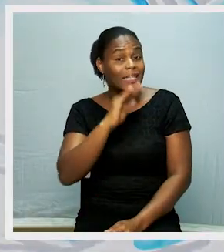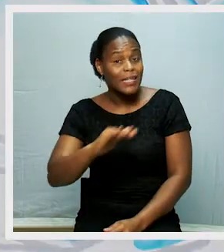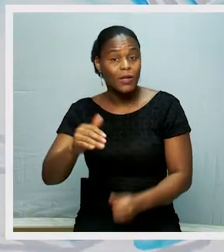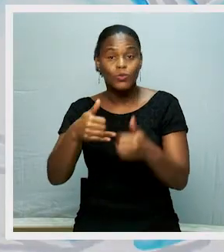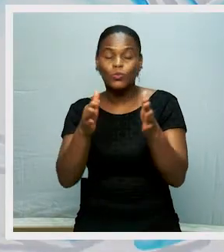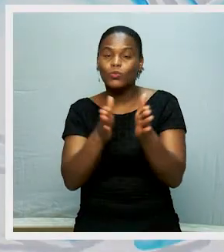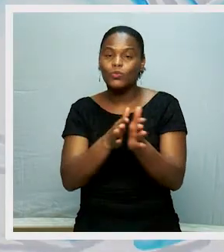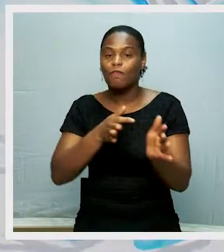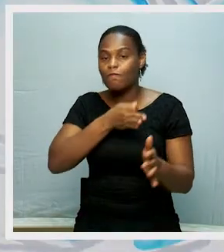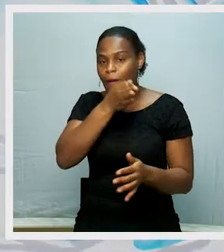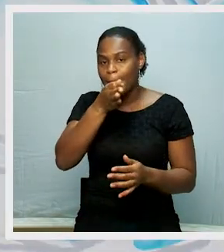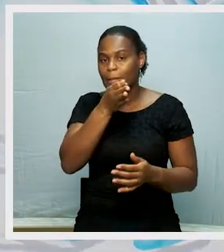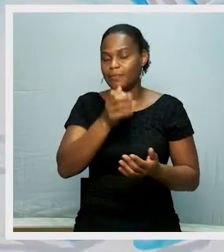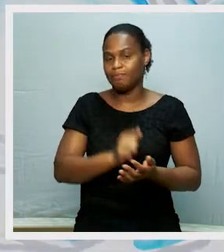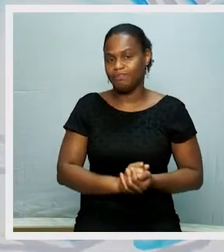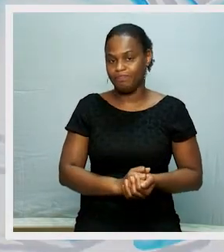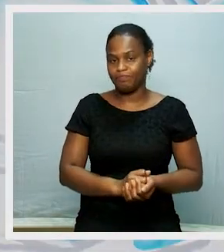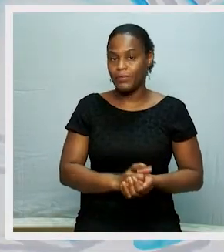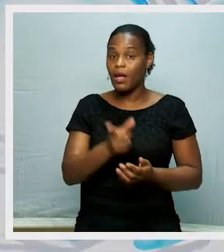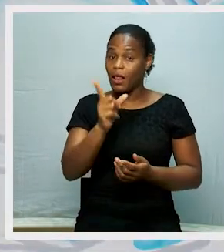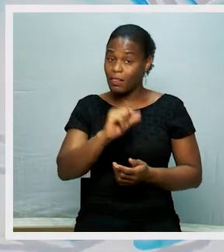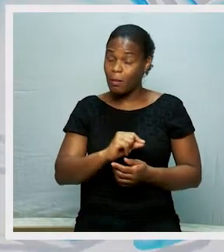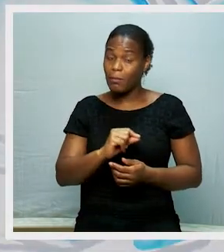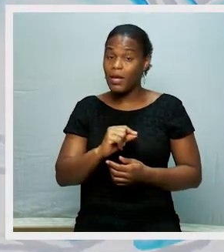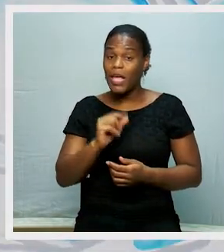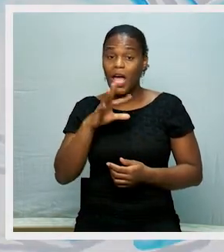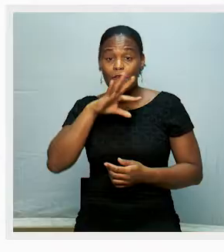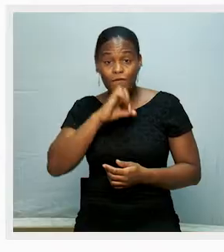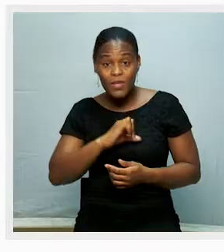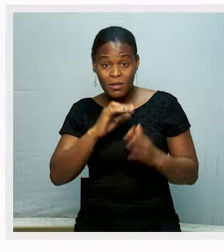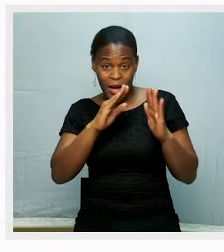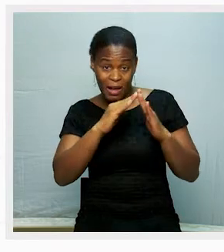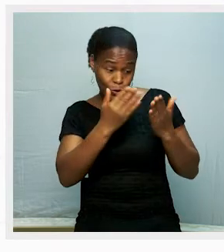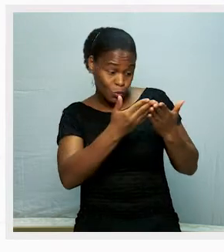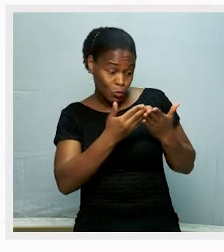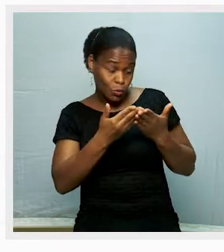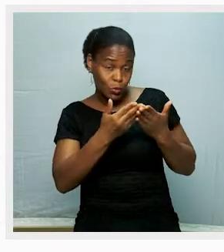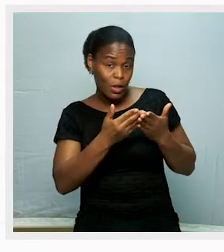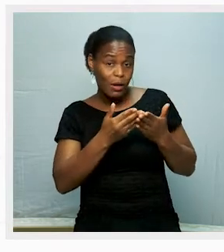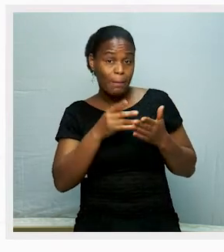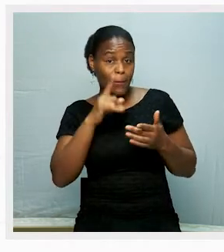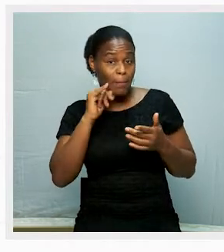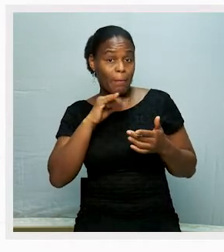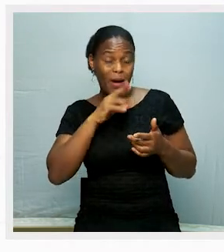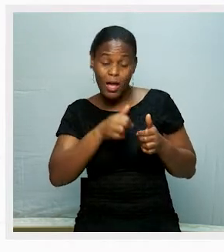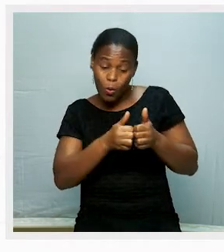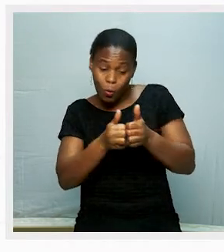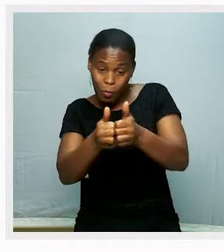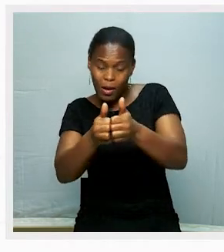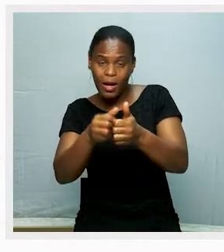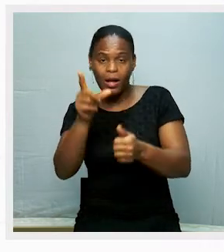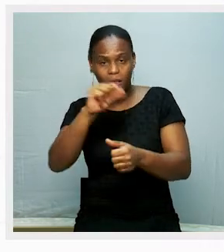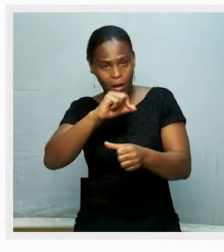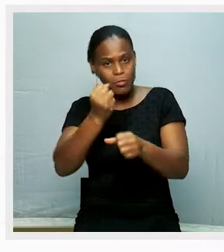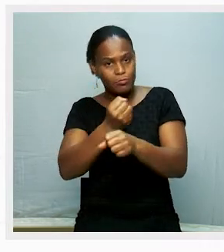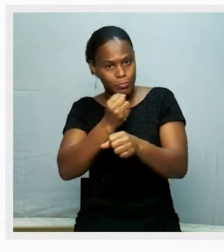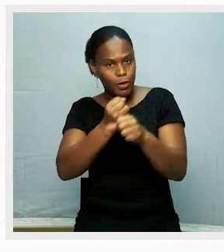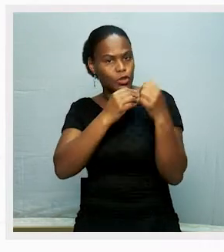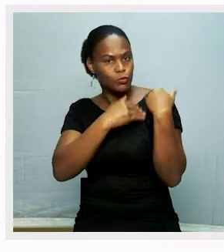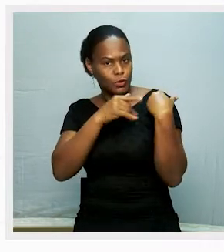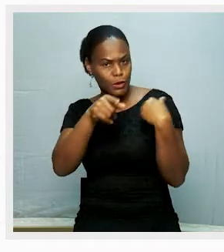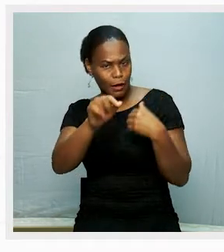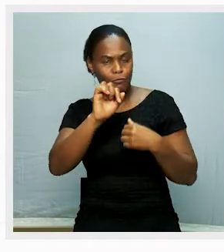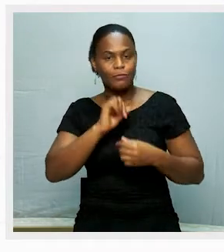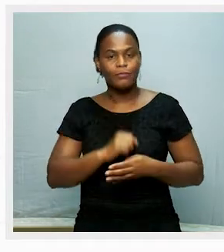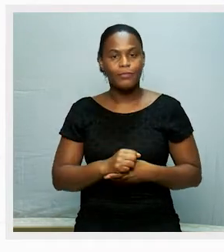toda. Acompanhar os estudos dos filhos também é uma outra função dos pais encarregados de